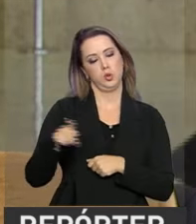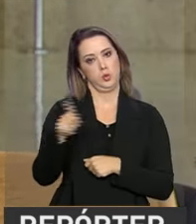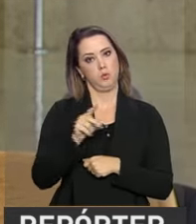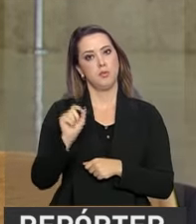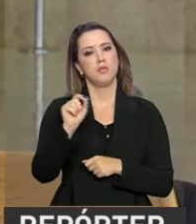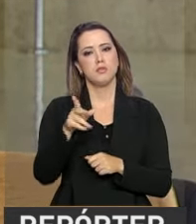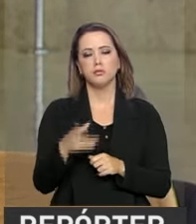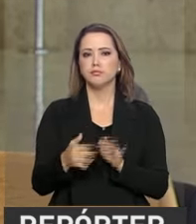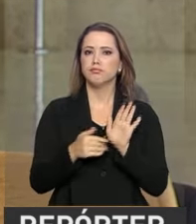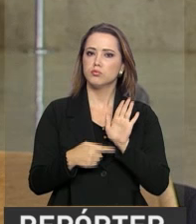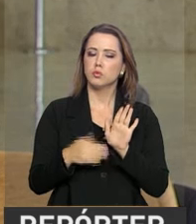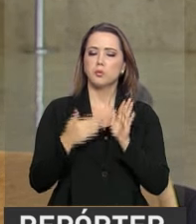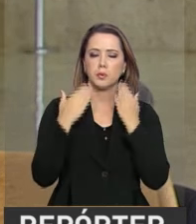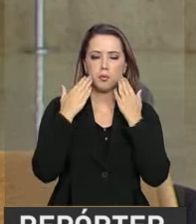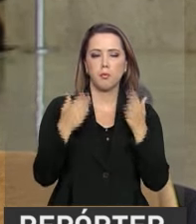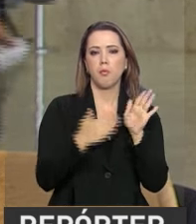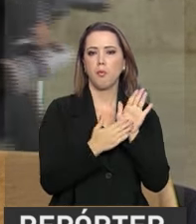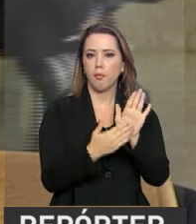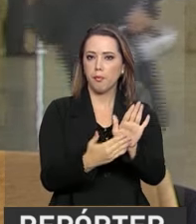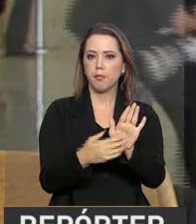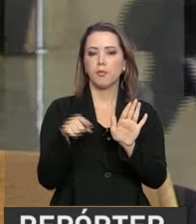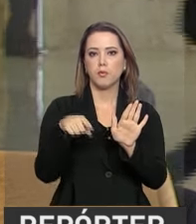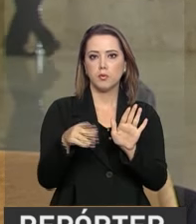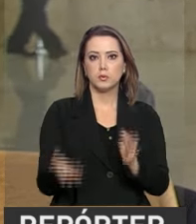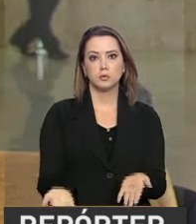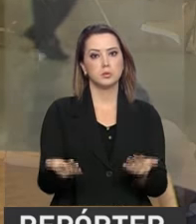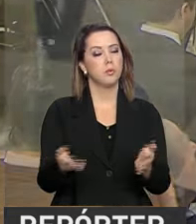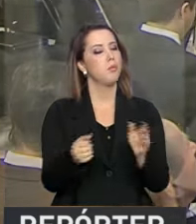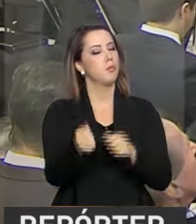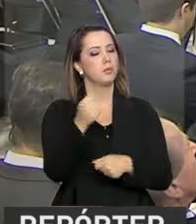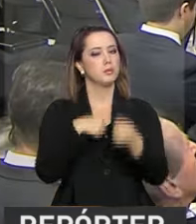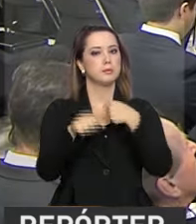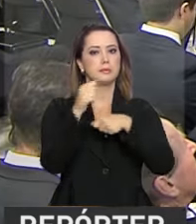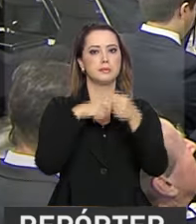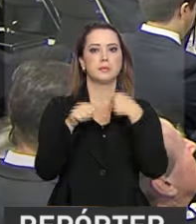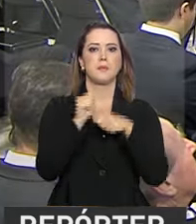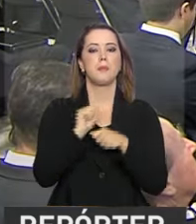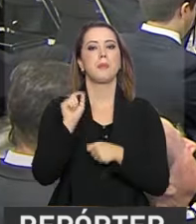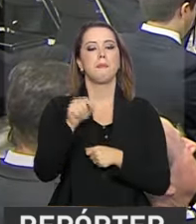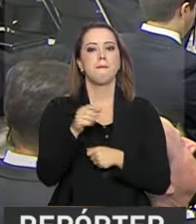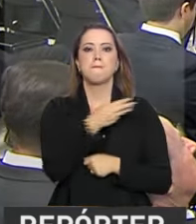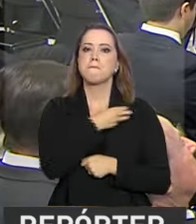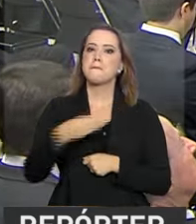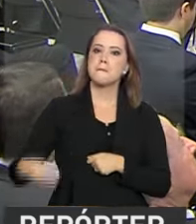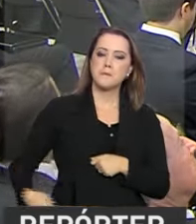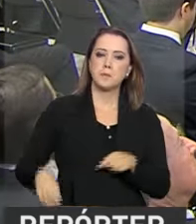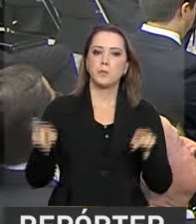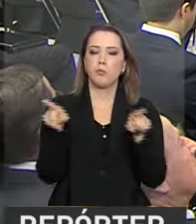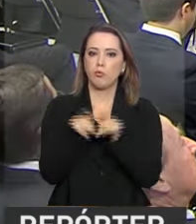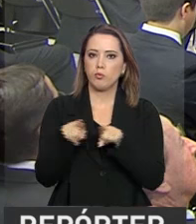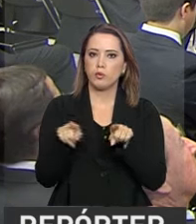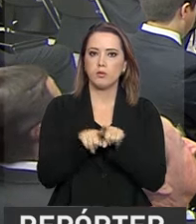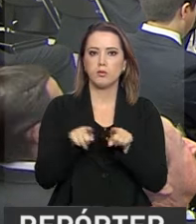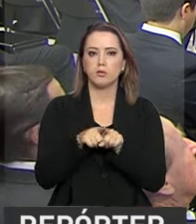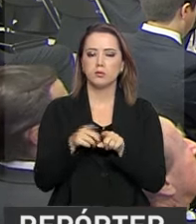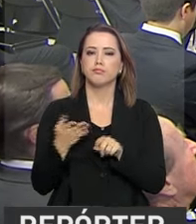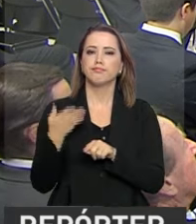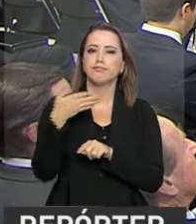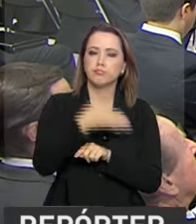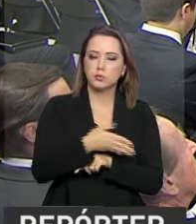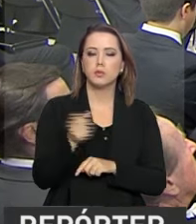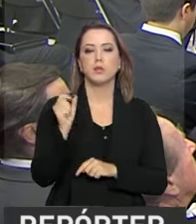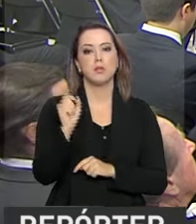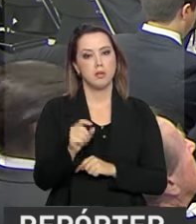também para ajudar na retomada do crescimento da economia. O ministro da Fazenda, Henrique Meirelles, também participa desse encontro. Há